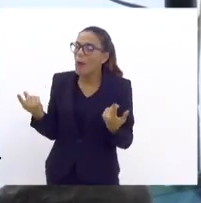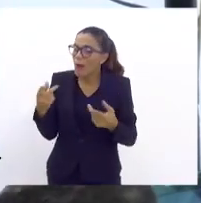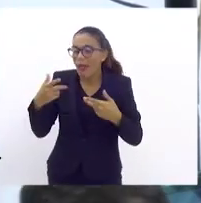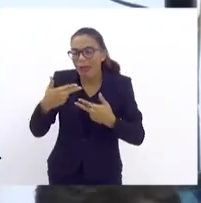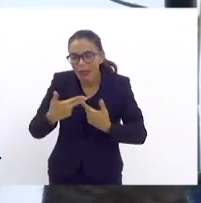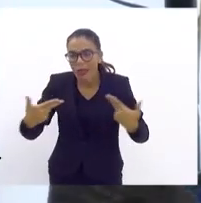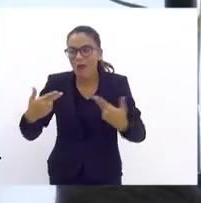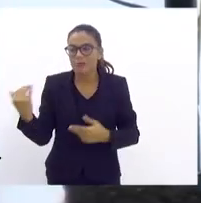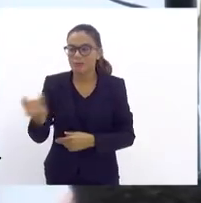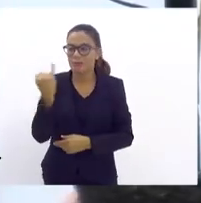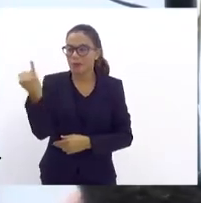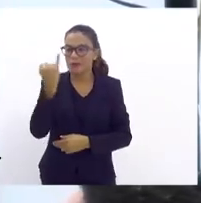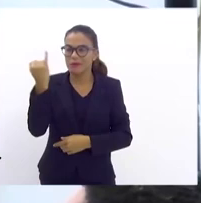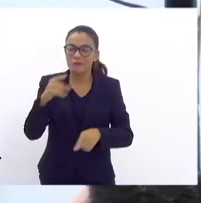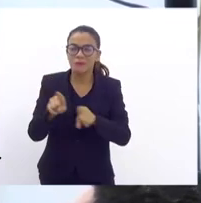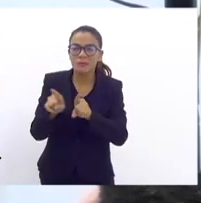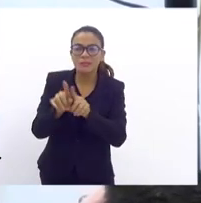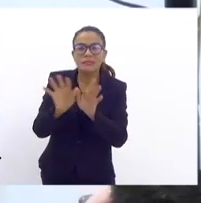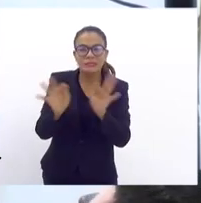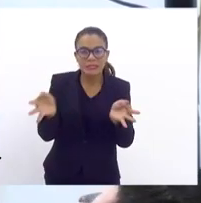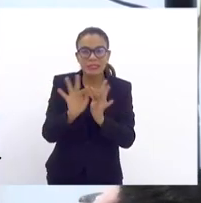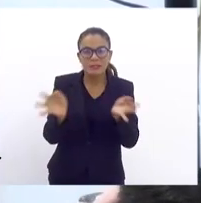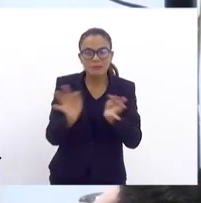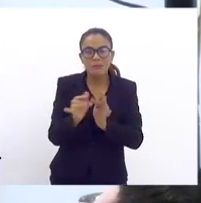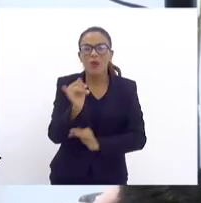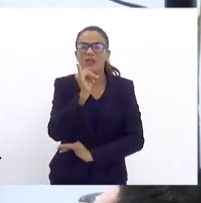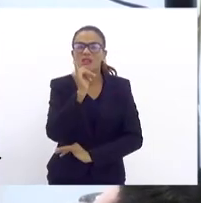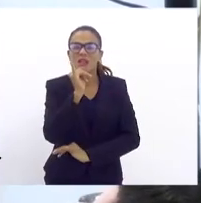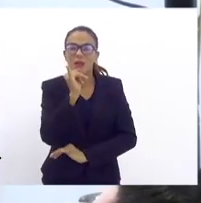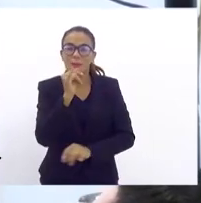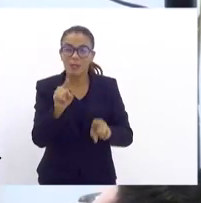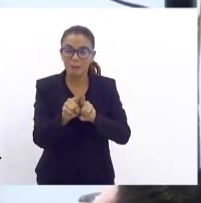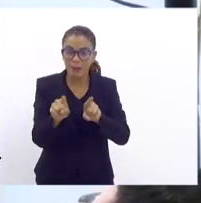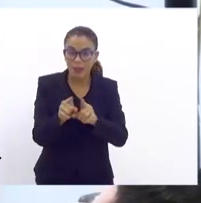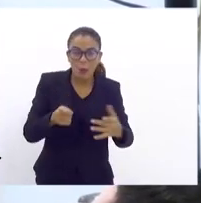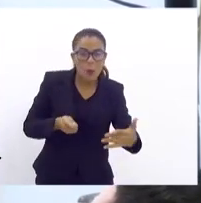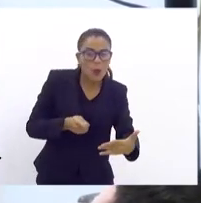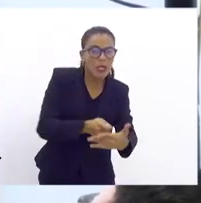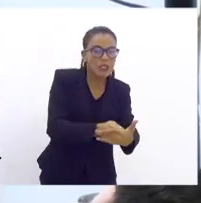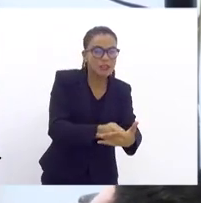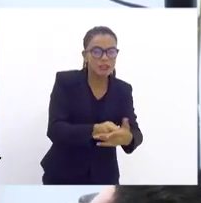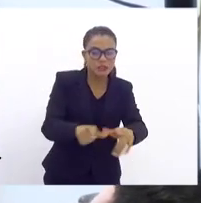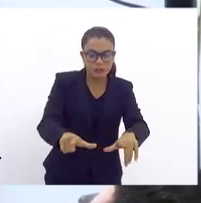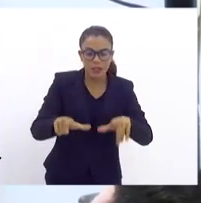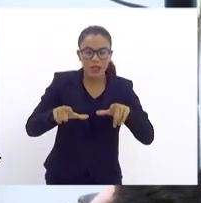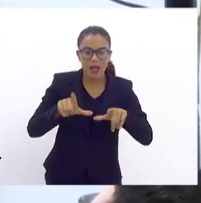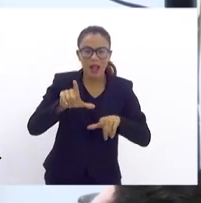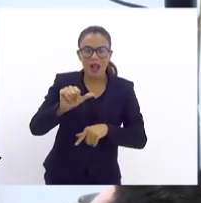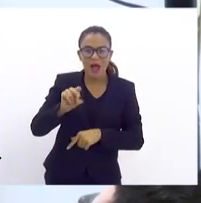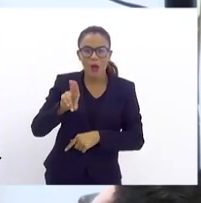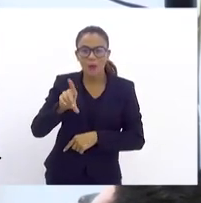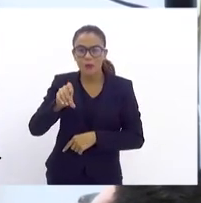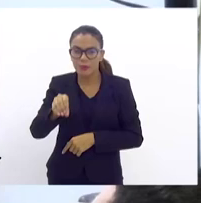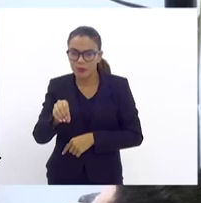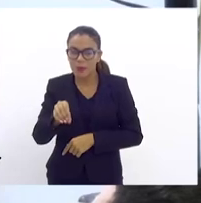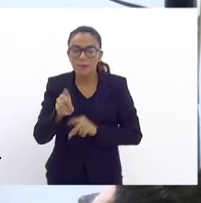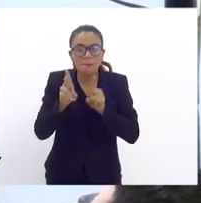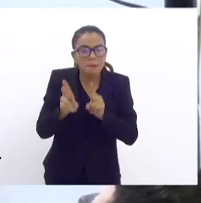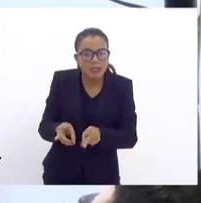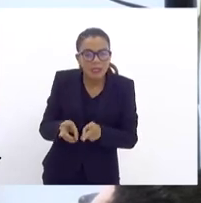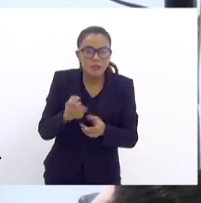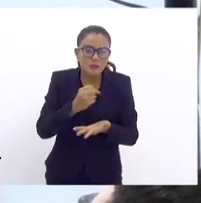importante né é algo muito simples ou então a exemplo que às vezes uma exigência de que um laudo seja mesmo que seja